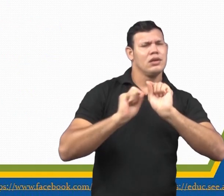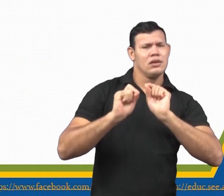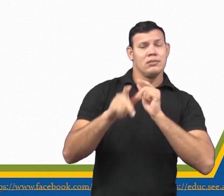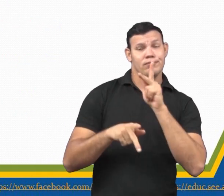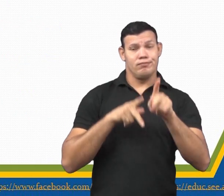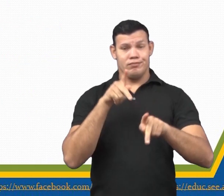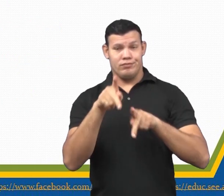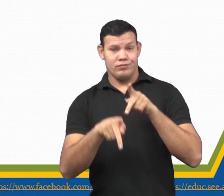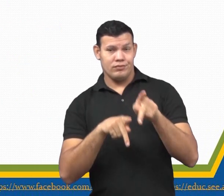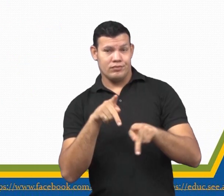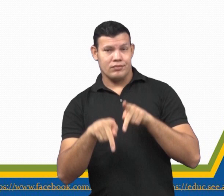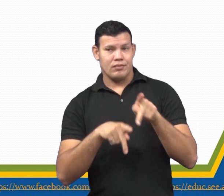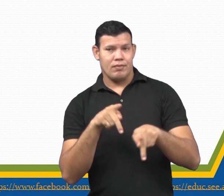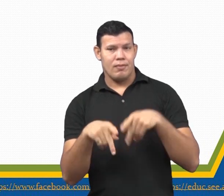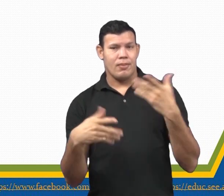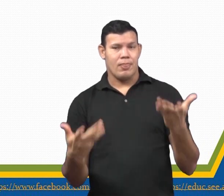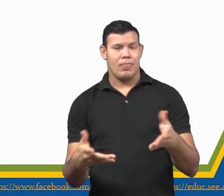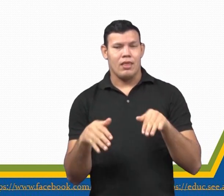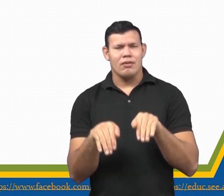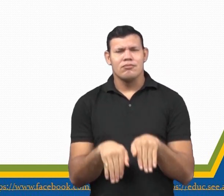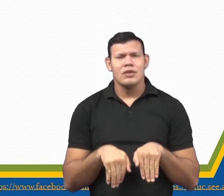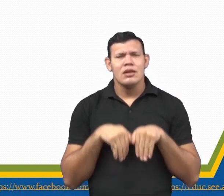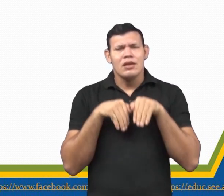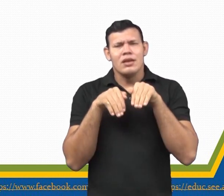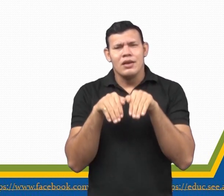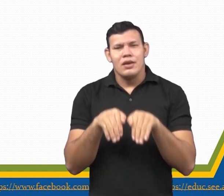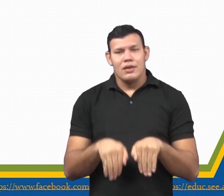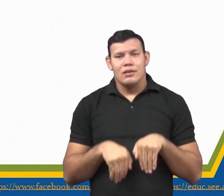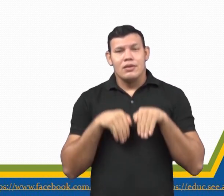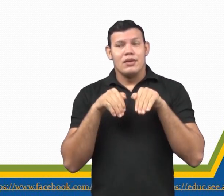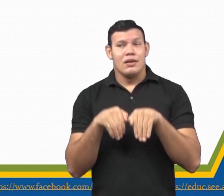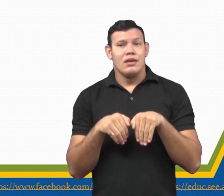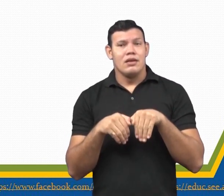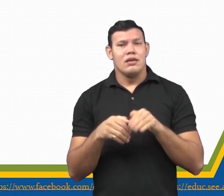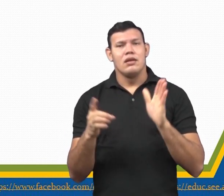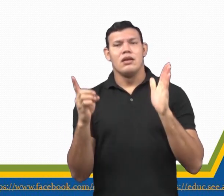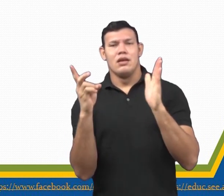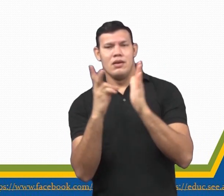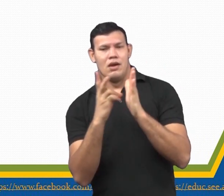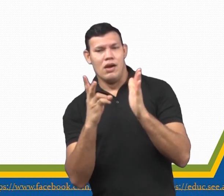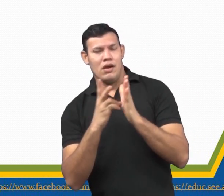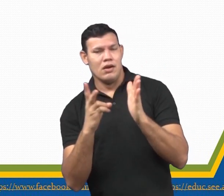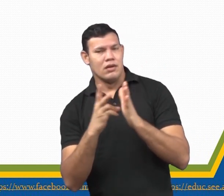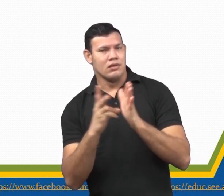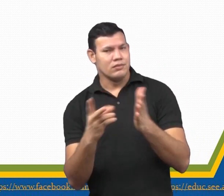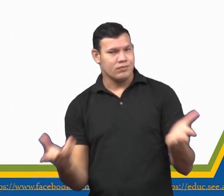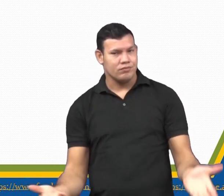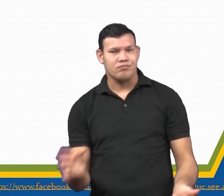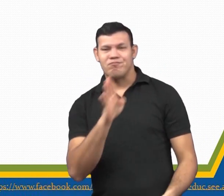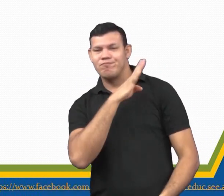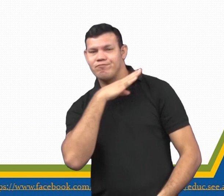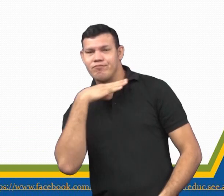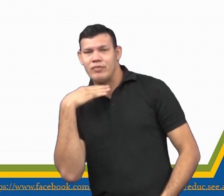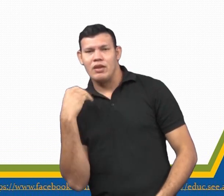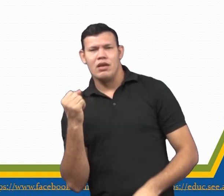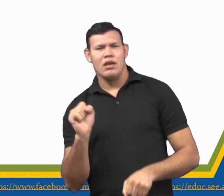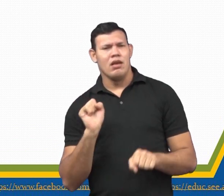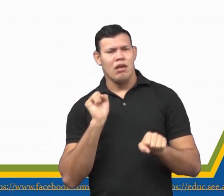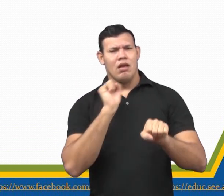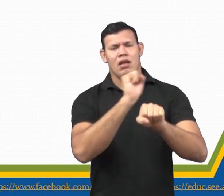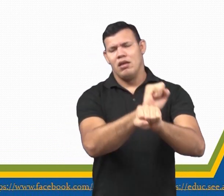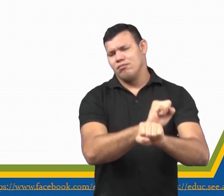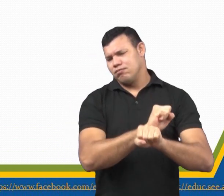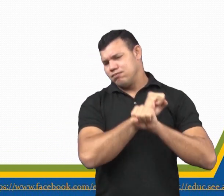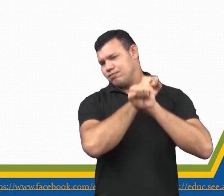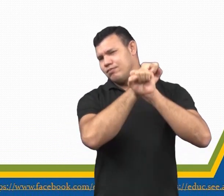que na Austrália os aborígenes foram mortos, escravizados e degradados ou